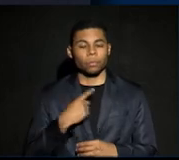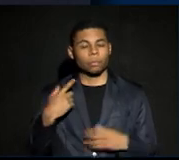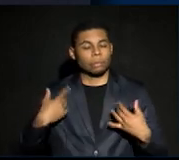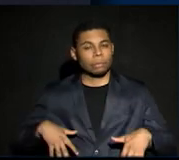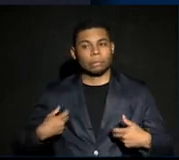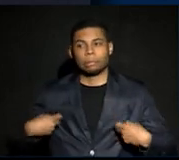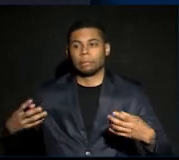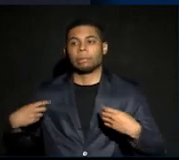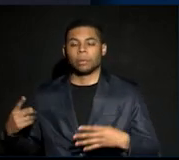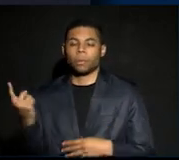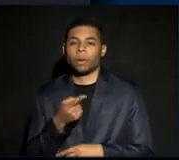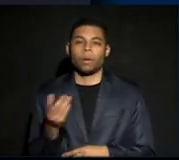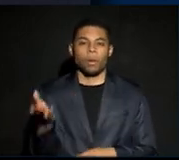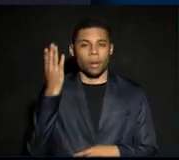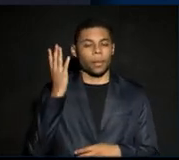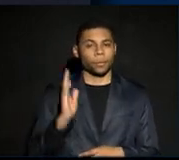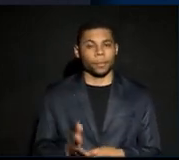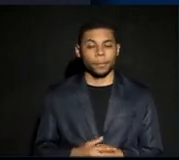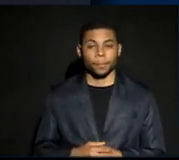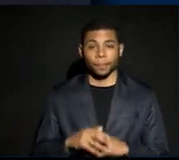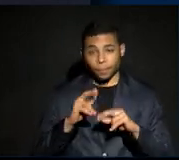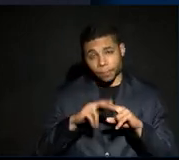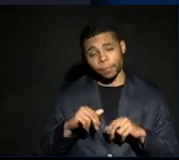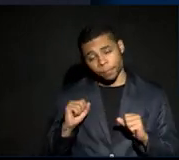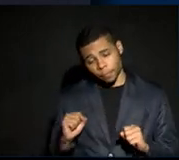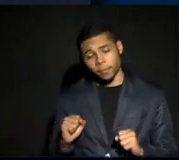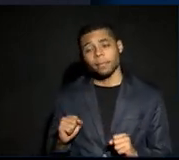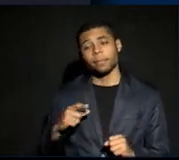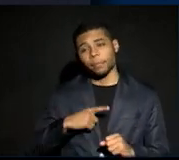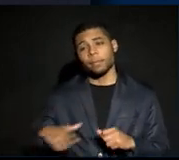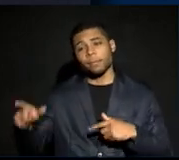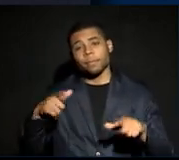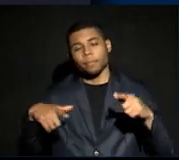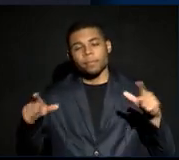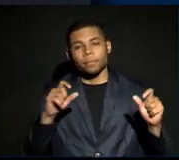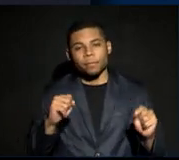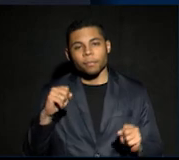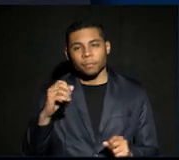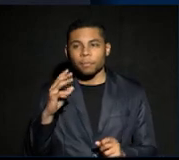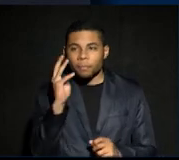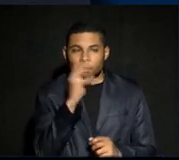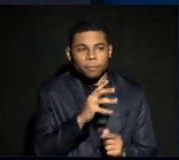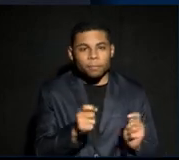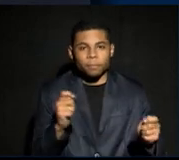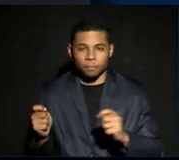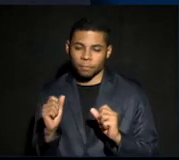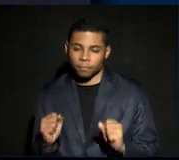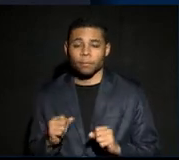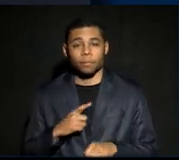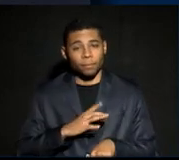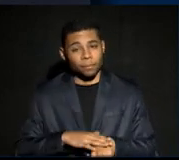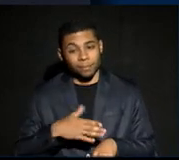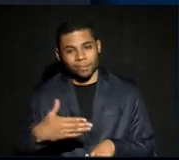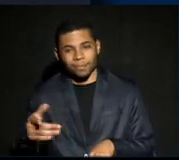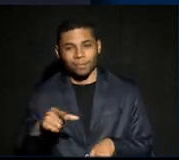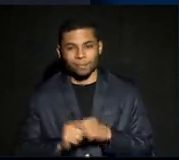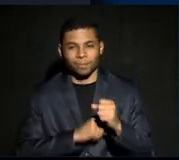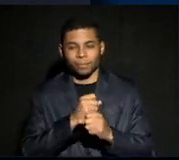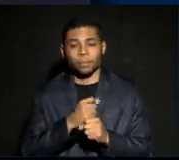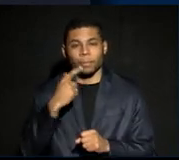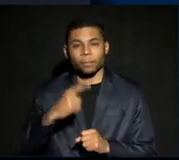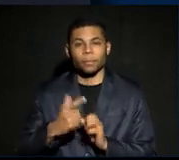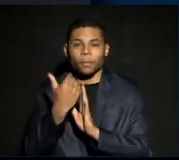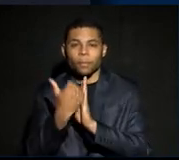tributária já é muito alta e, possivelmente, a gente vai ter ainda um déficit primário. Se esses programas temporários desse ano e